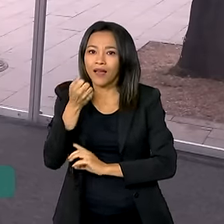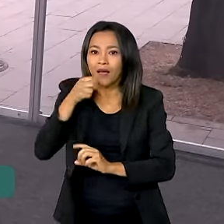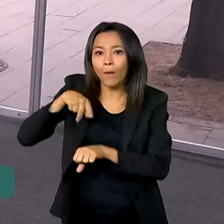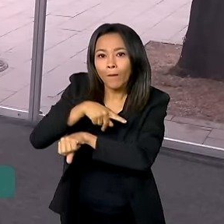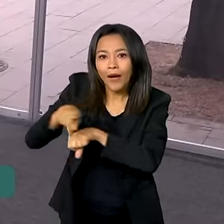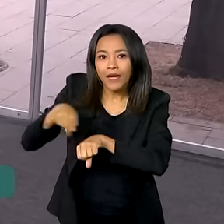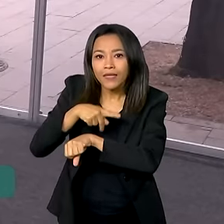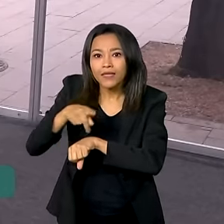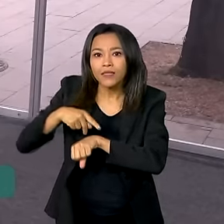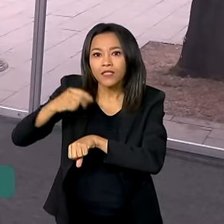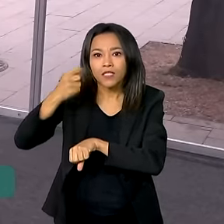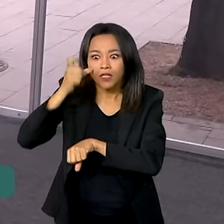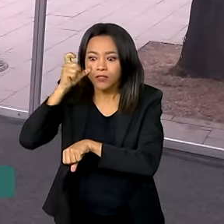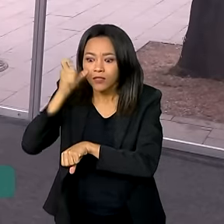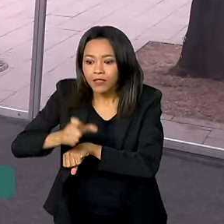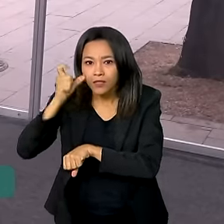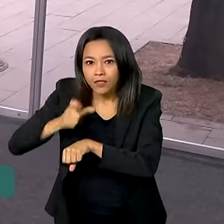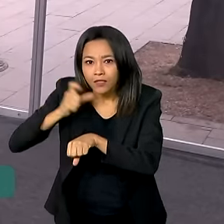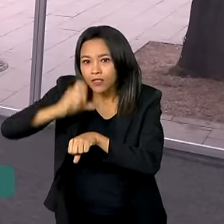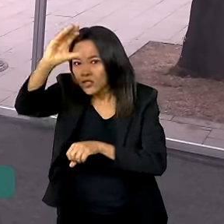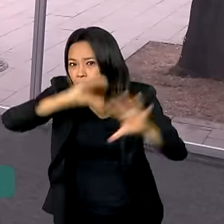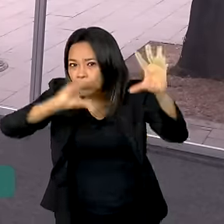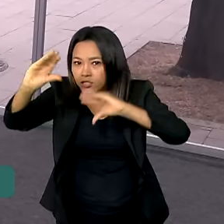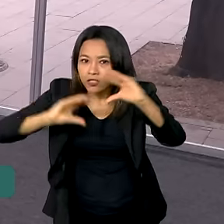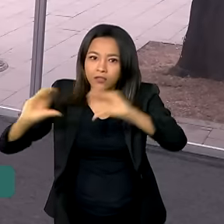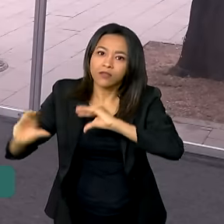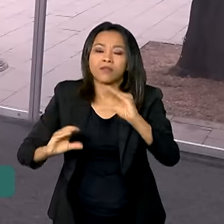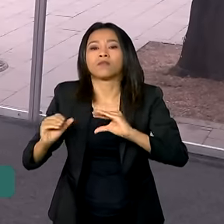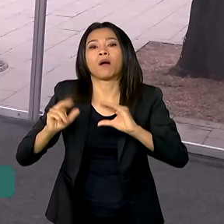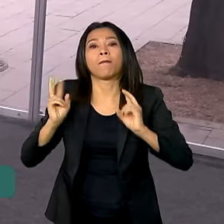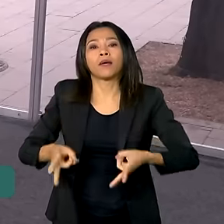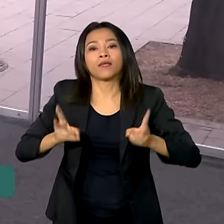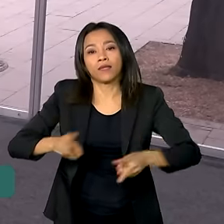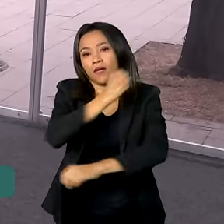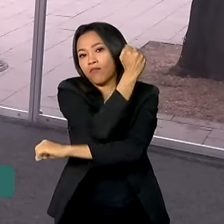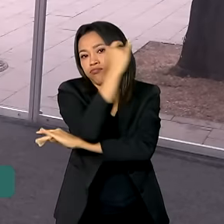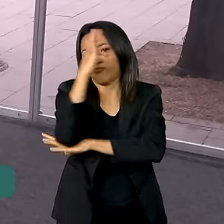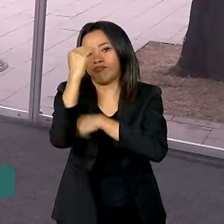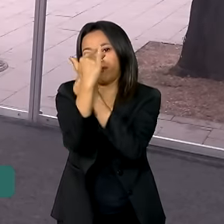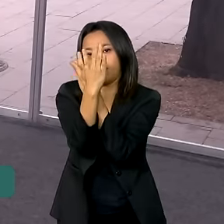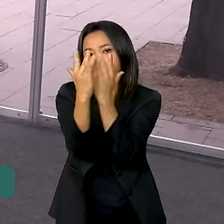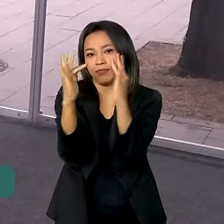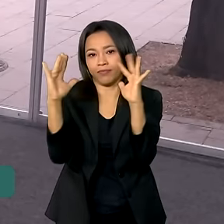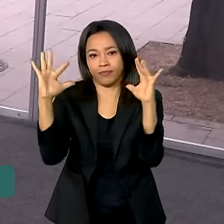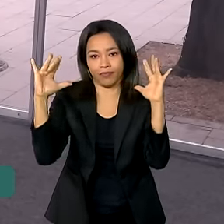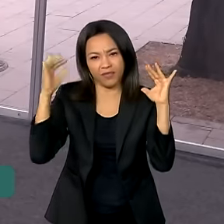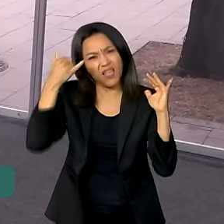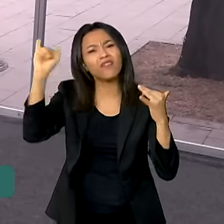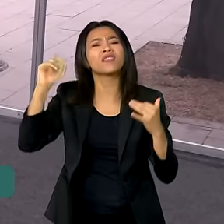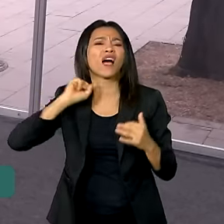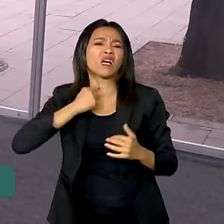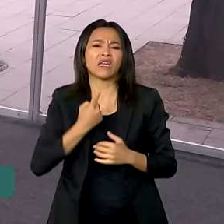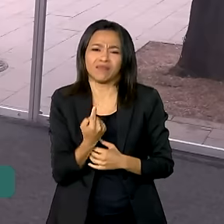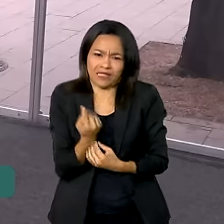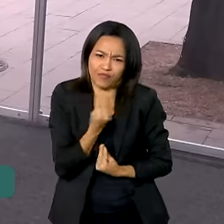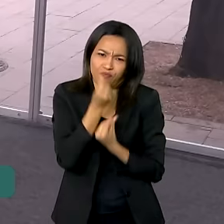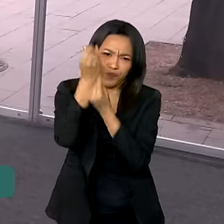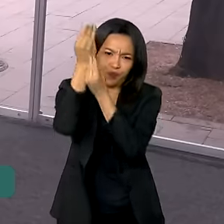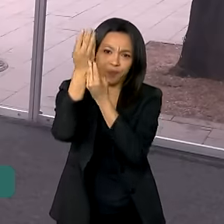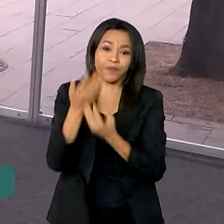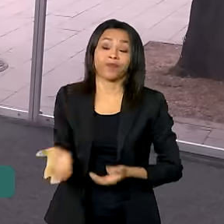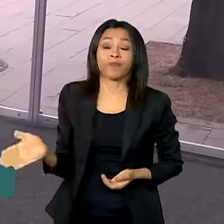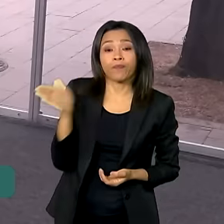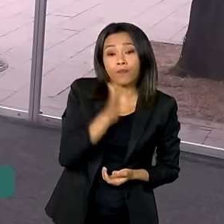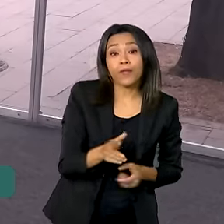muito investimento para manter a floresta em pé e para reduzir as emissões no nosso país. Agora, ministro, falando um pouco da participação da